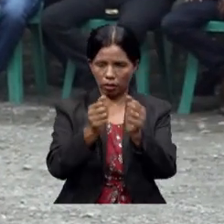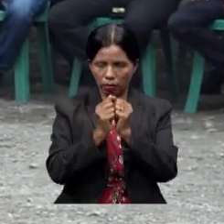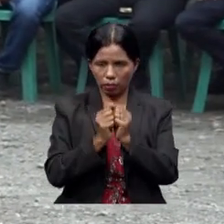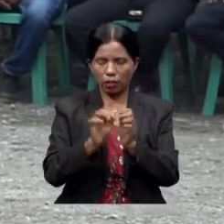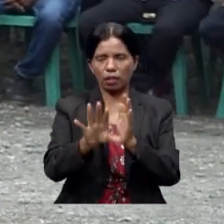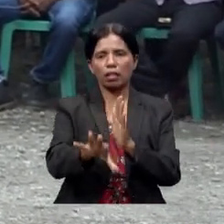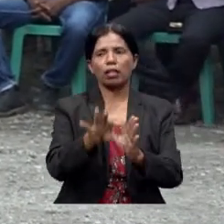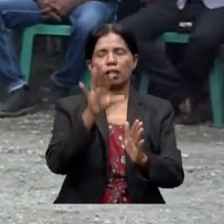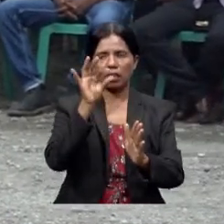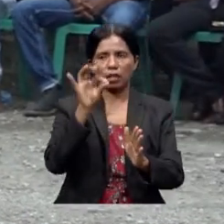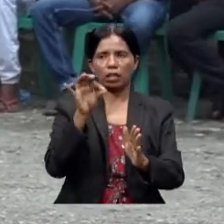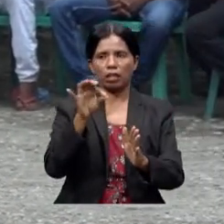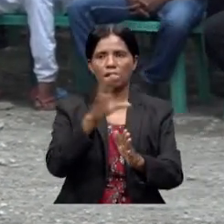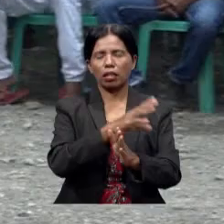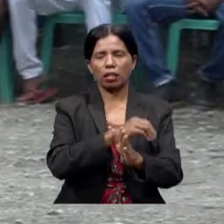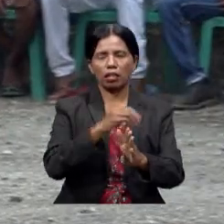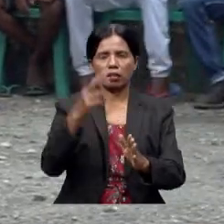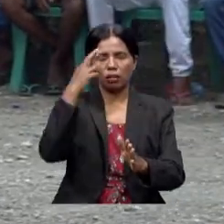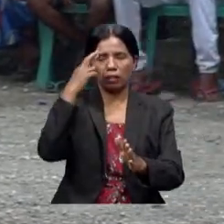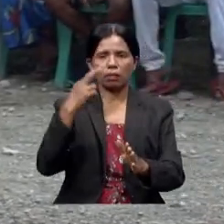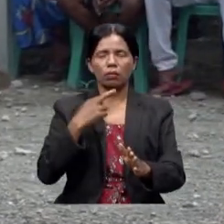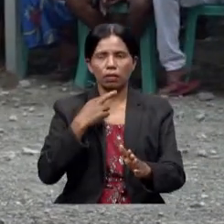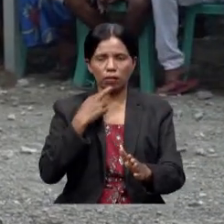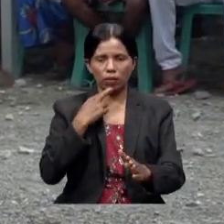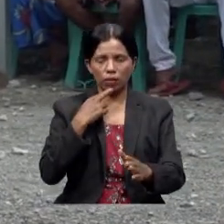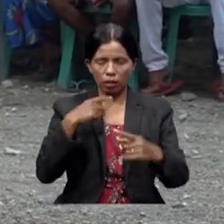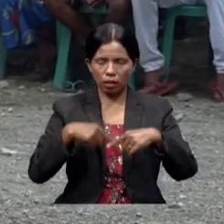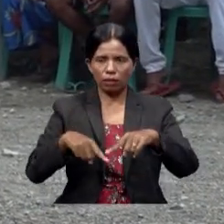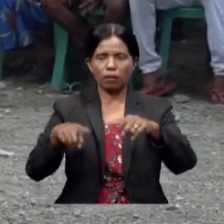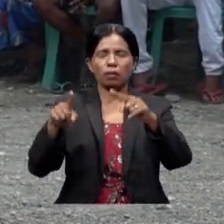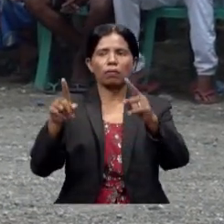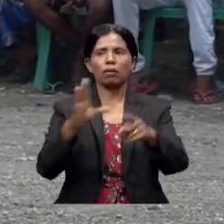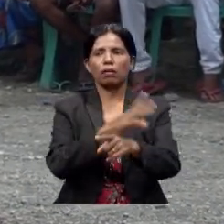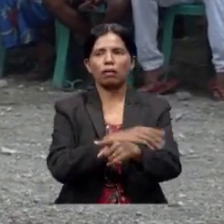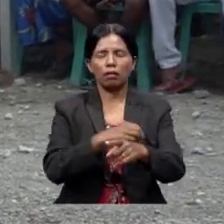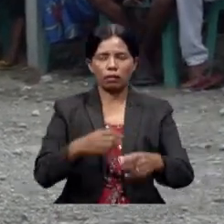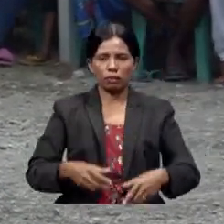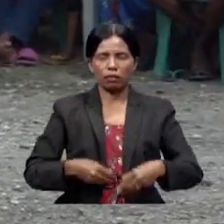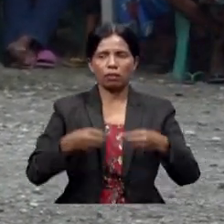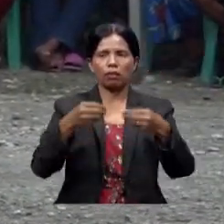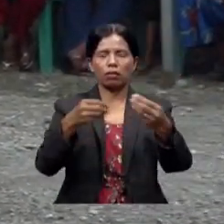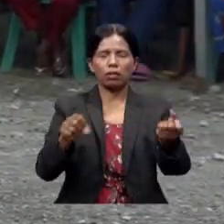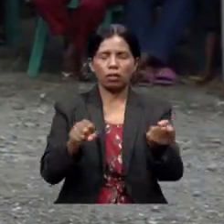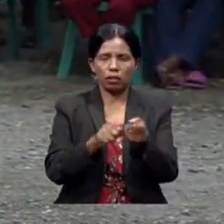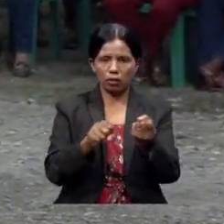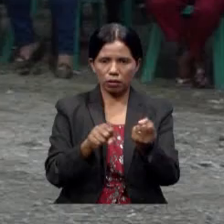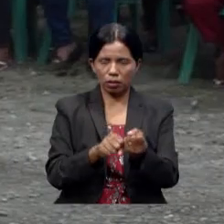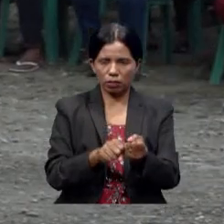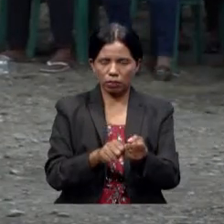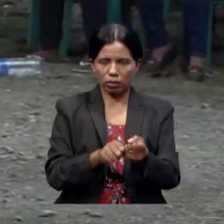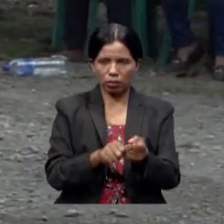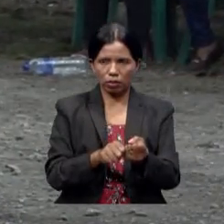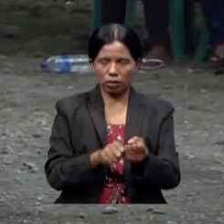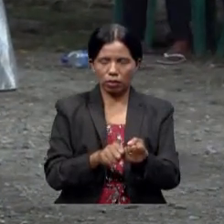hilidia, ramosota, barivá, ato ramos foer, contra viola, viola